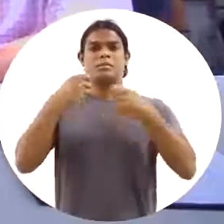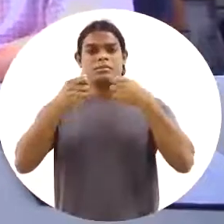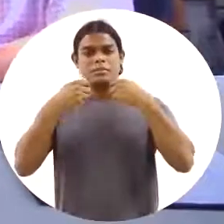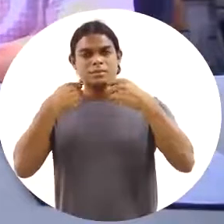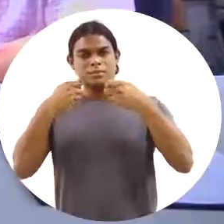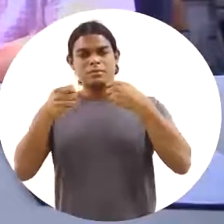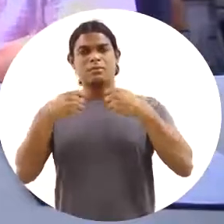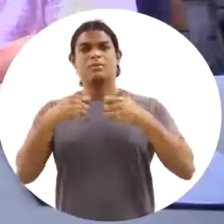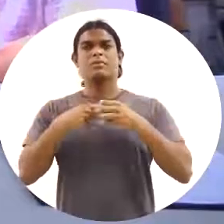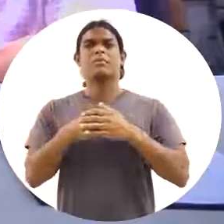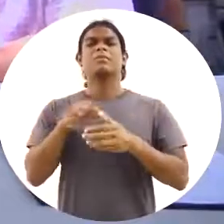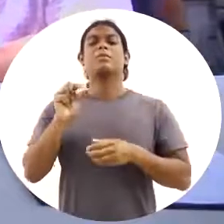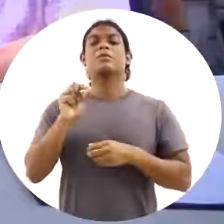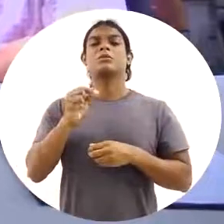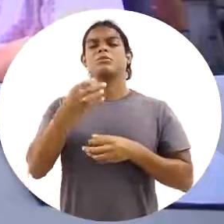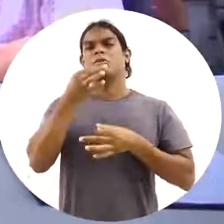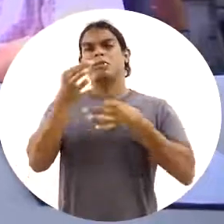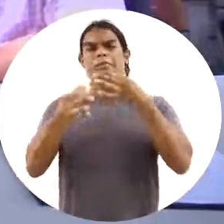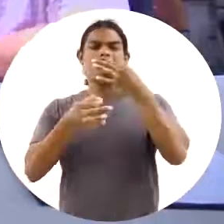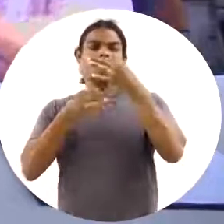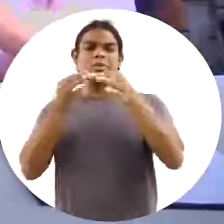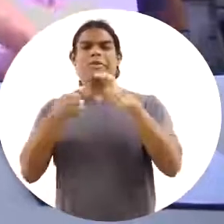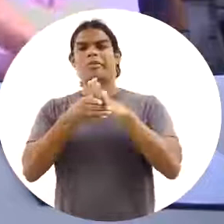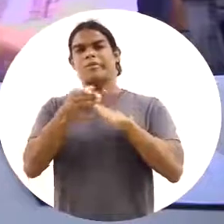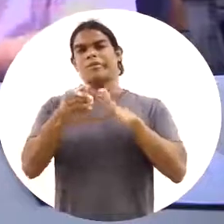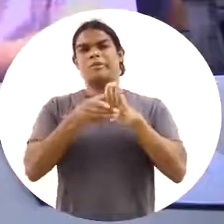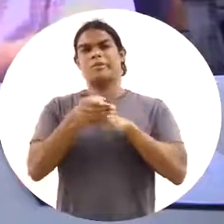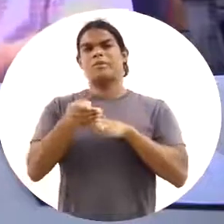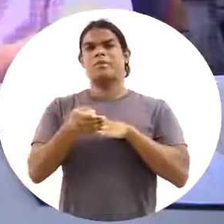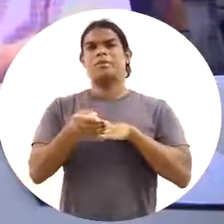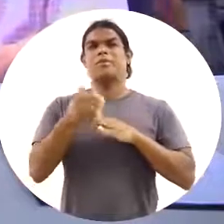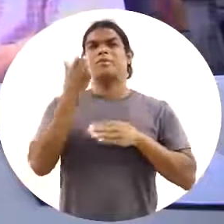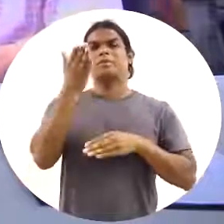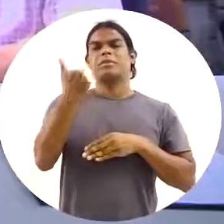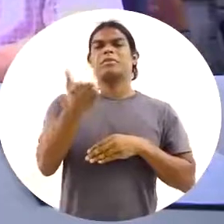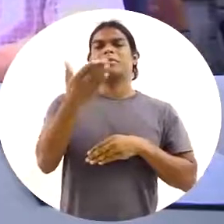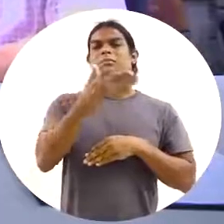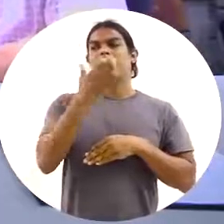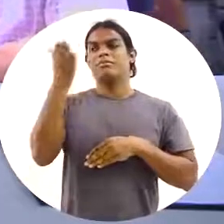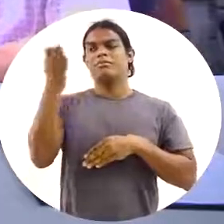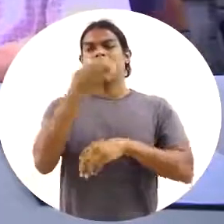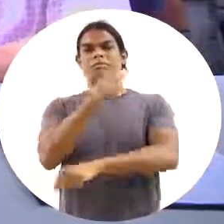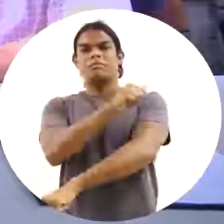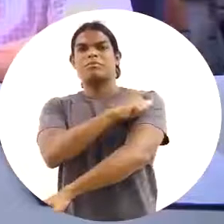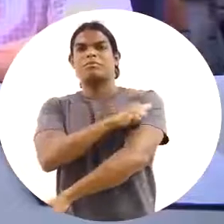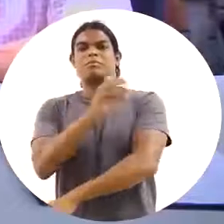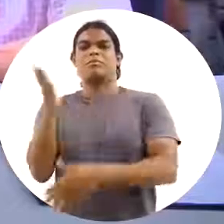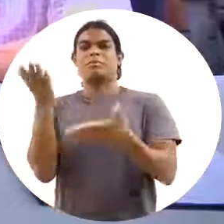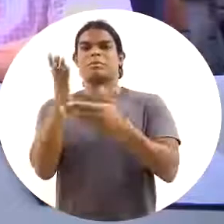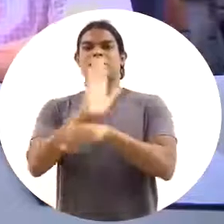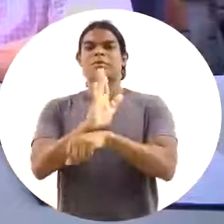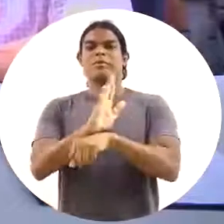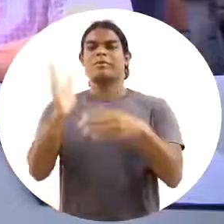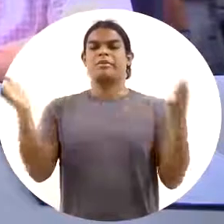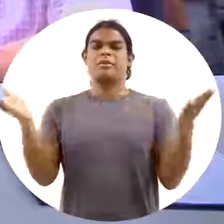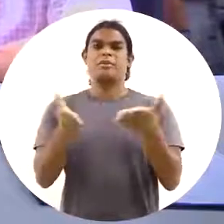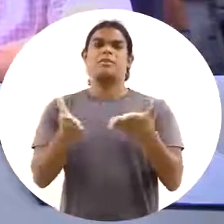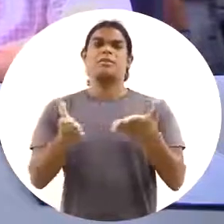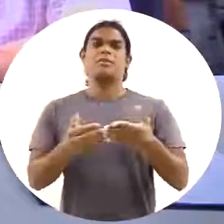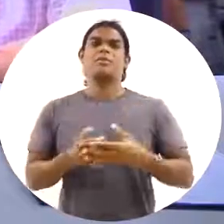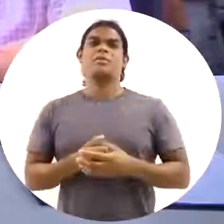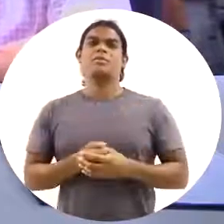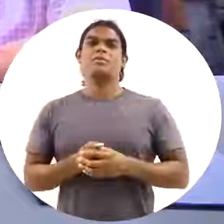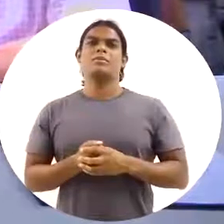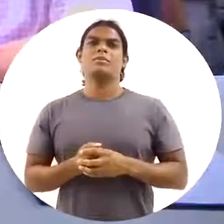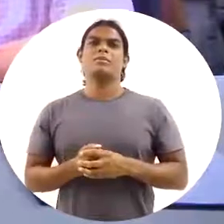nossa entrevista, que dica, eu queria agora que tu desse uma dica para esse aluno que está te assistindo, né,